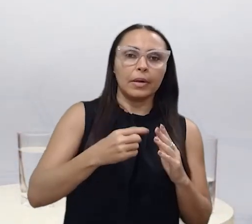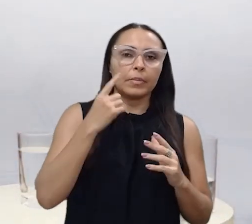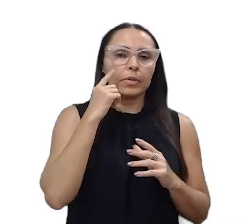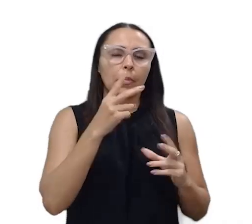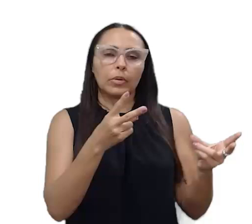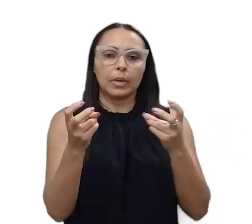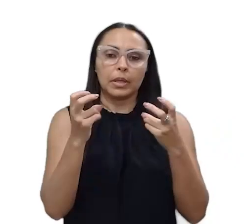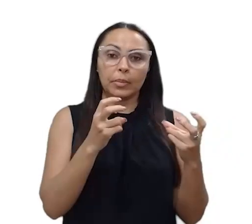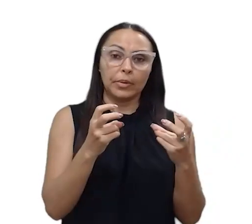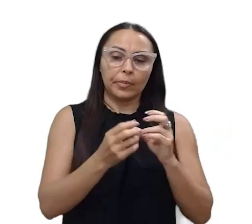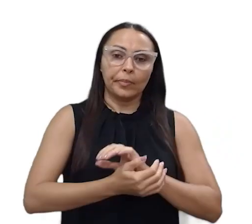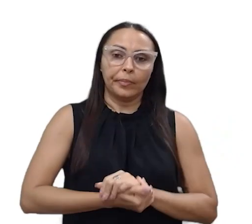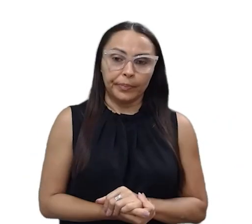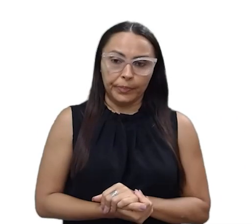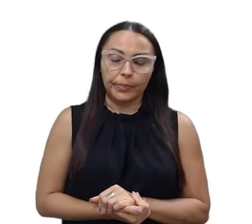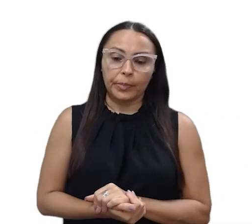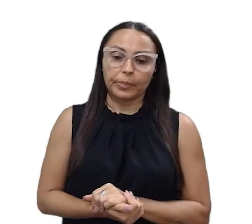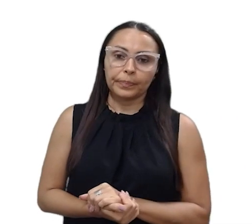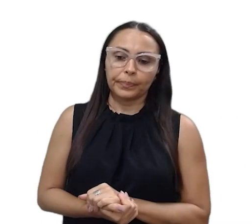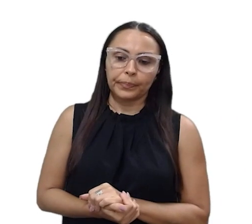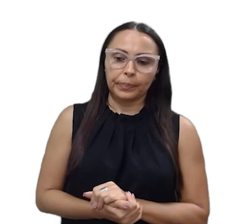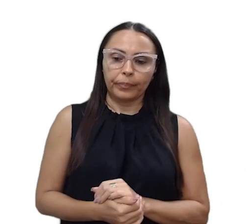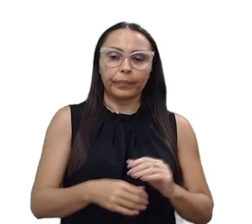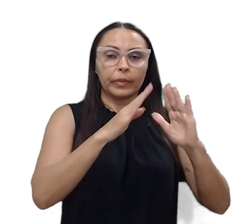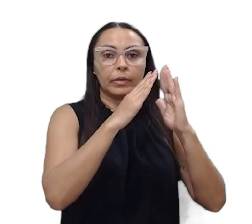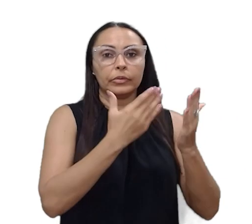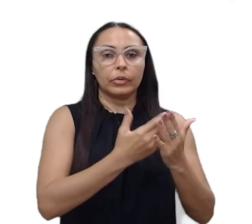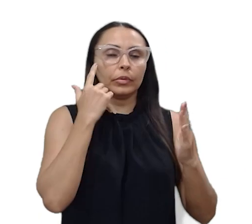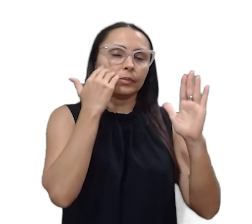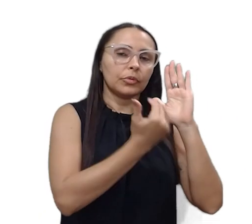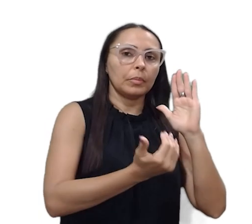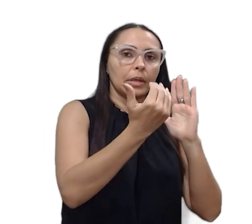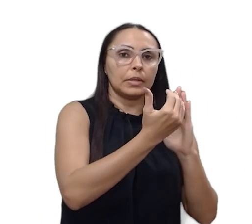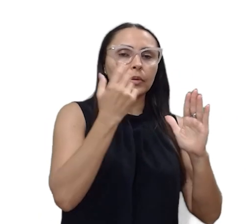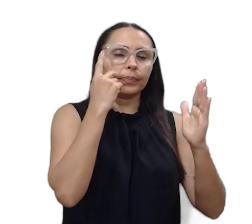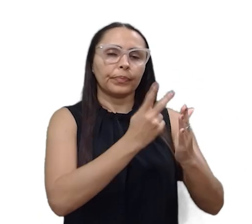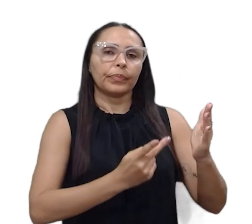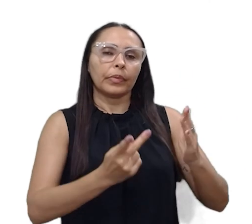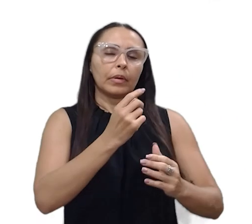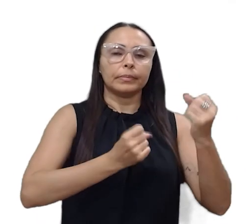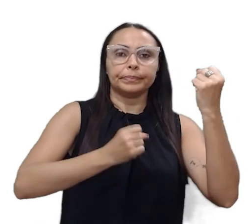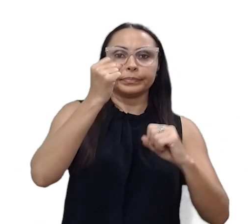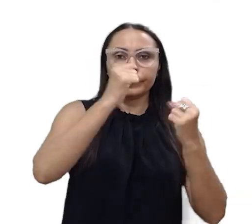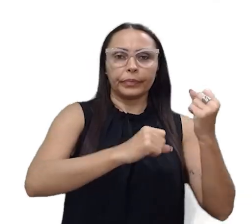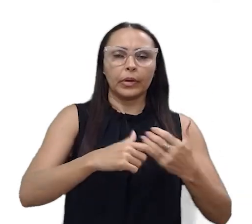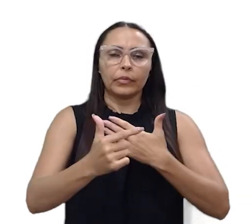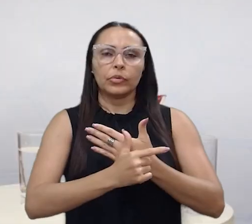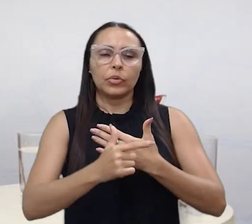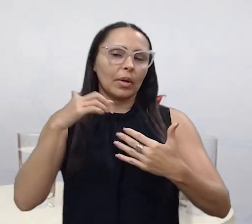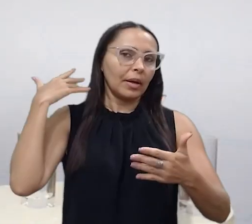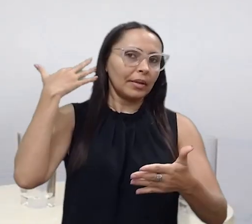podem ver na imagem, a primeira escola, a ESD, a Escola Superior de Desenho Industrial, que inclusive funciona até hoje,